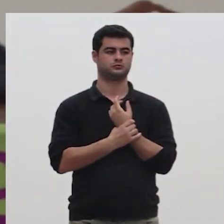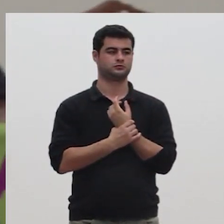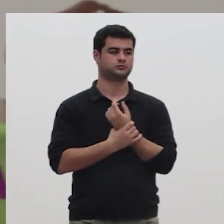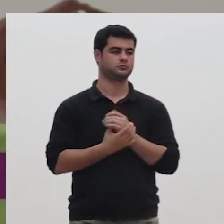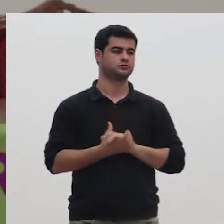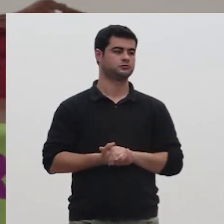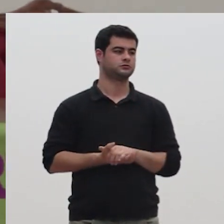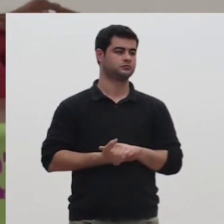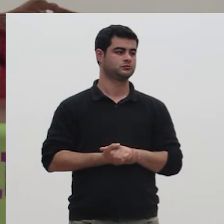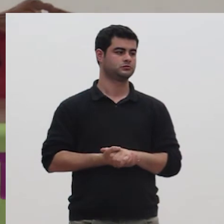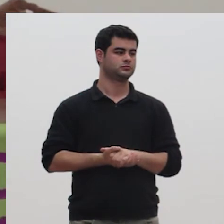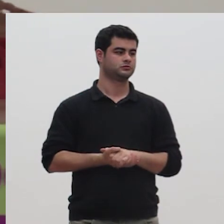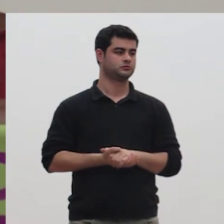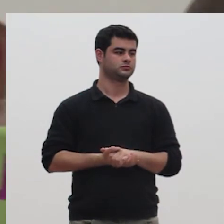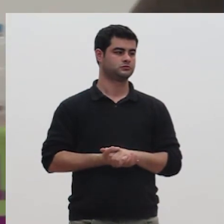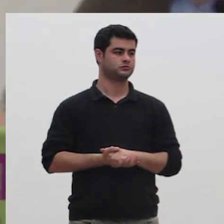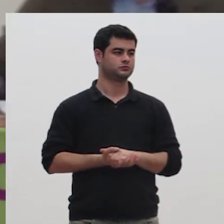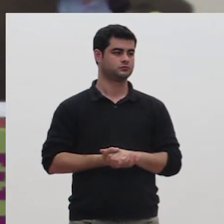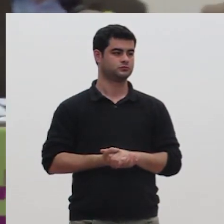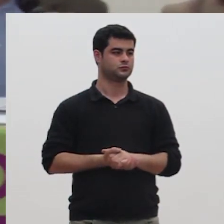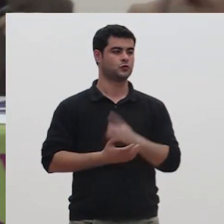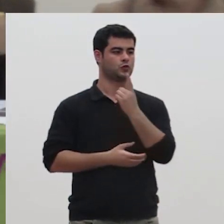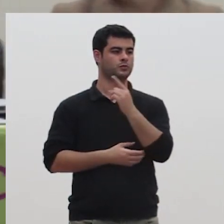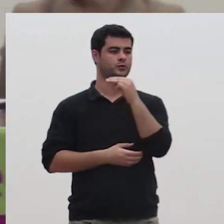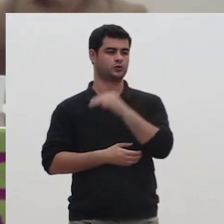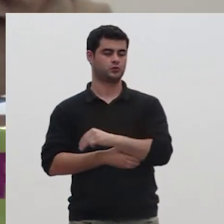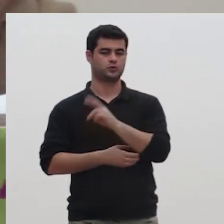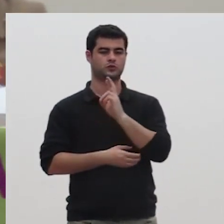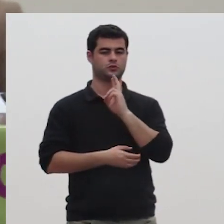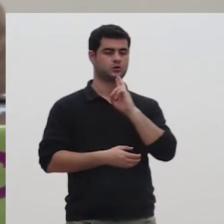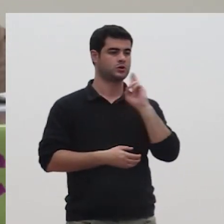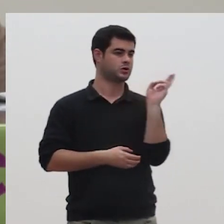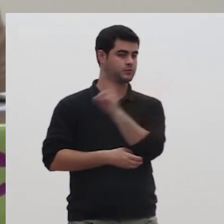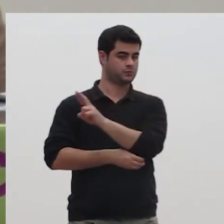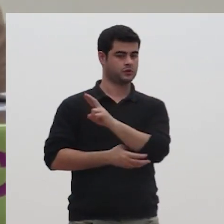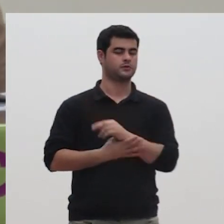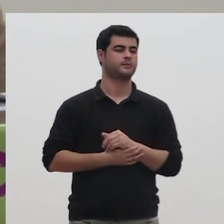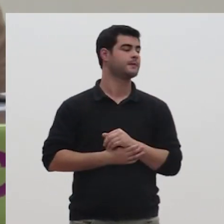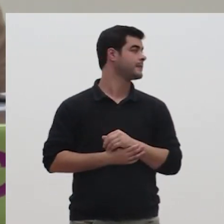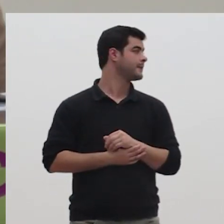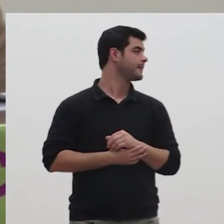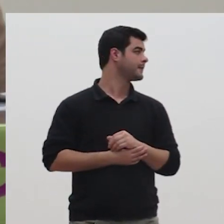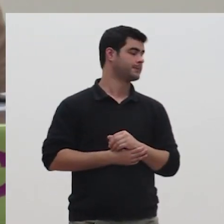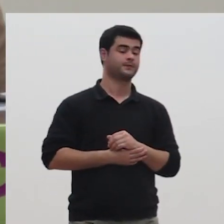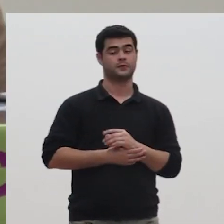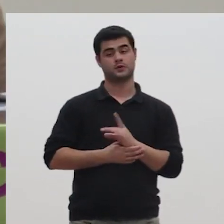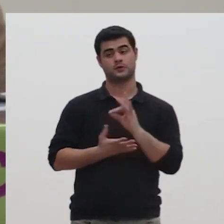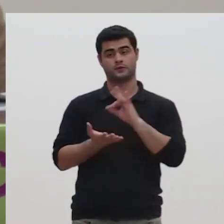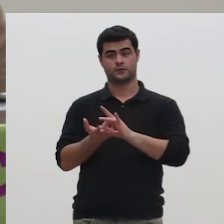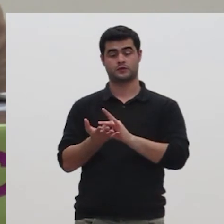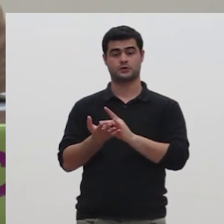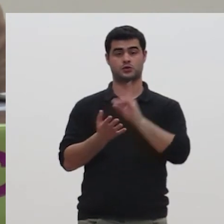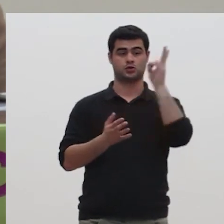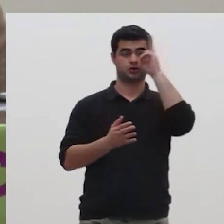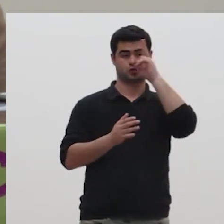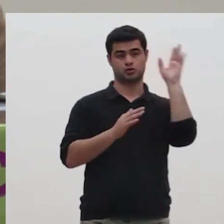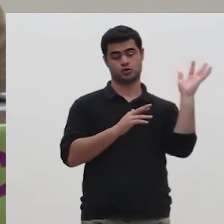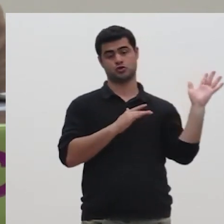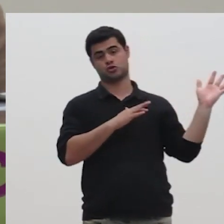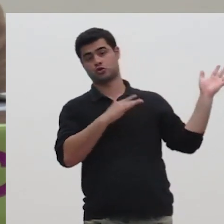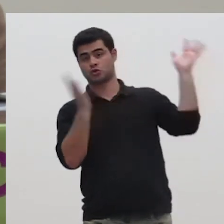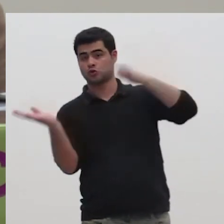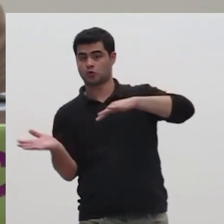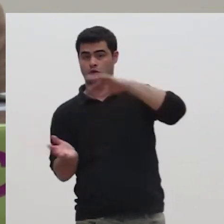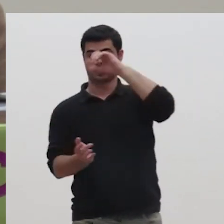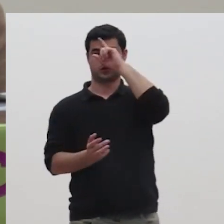1 minuto para a réplica, chapa 2. Efetivamente, o hospital historicamente tem, isso acho que faz